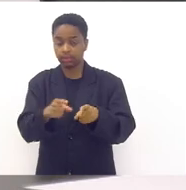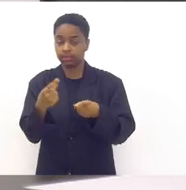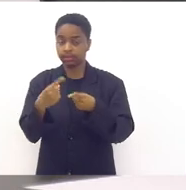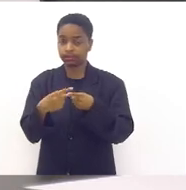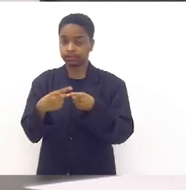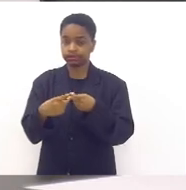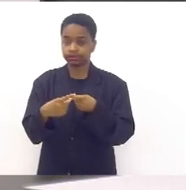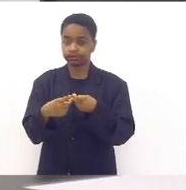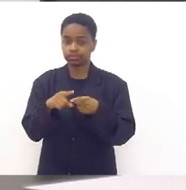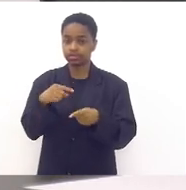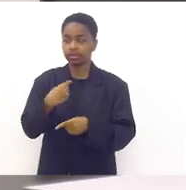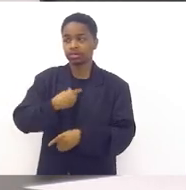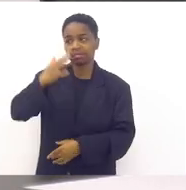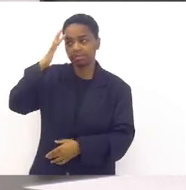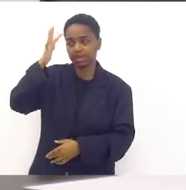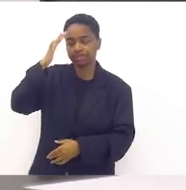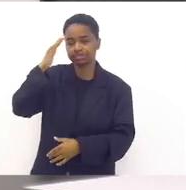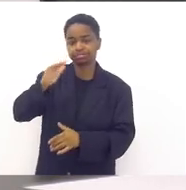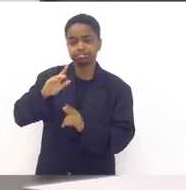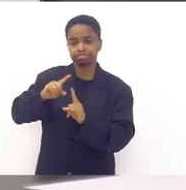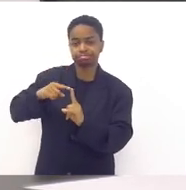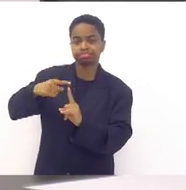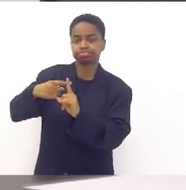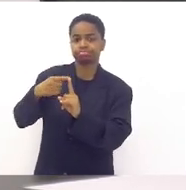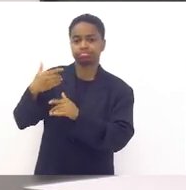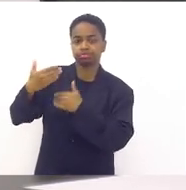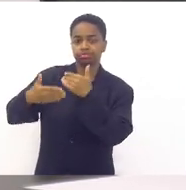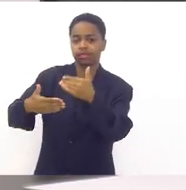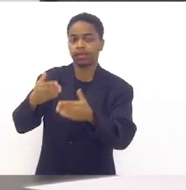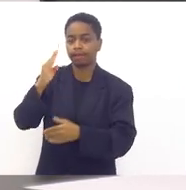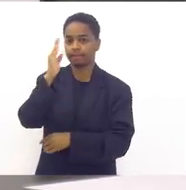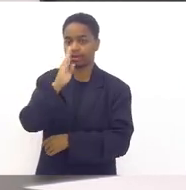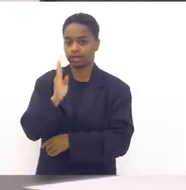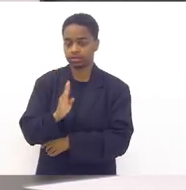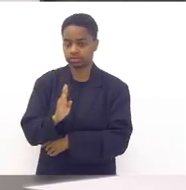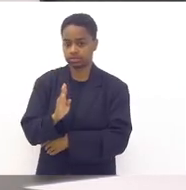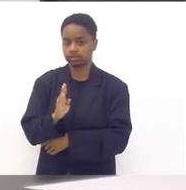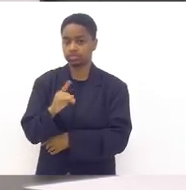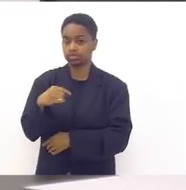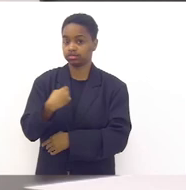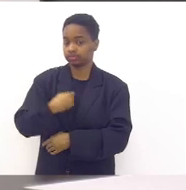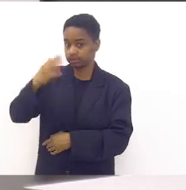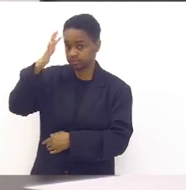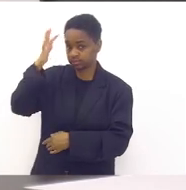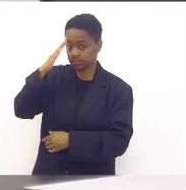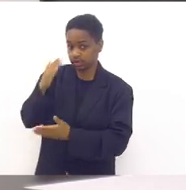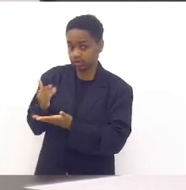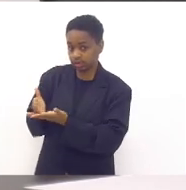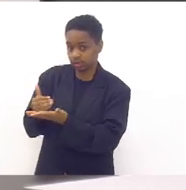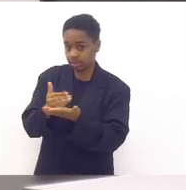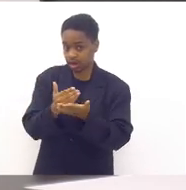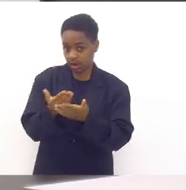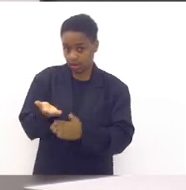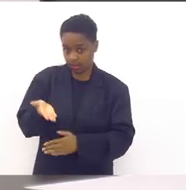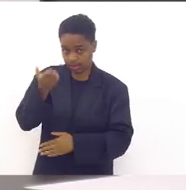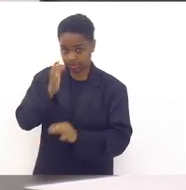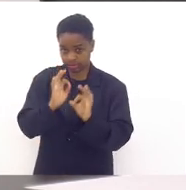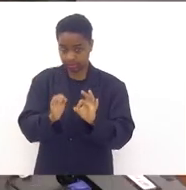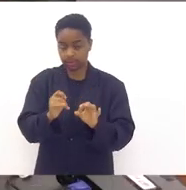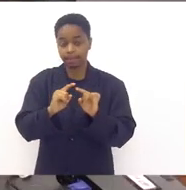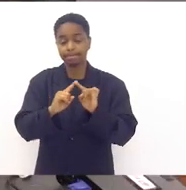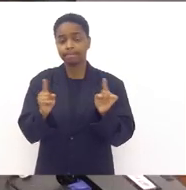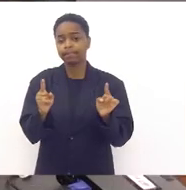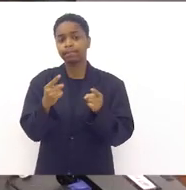projeta um ganho de eficiência no Brasil, se projeta um aumento na arrecadação, né? Por